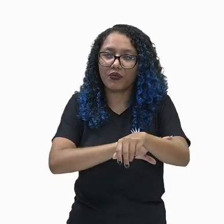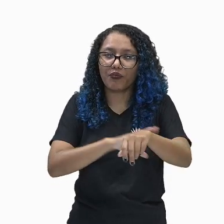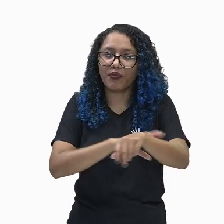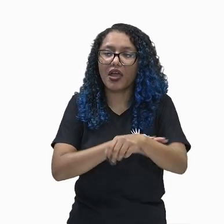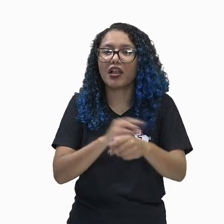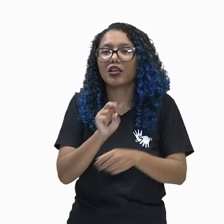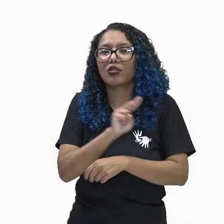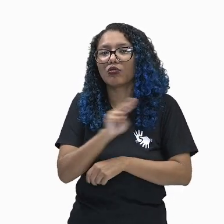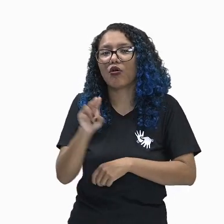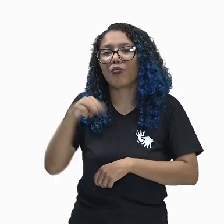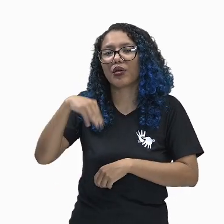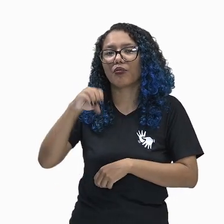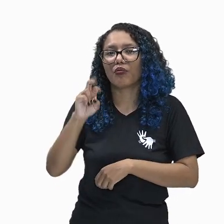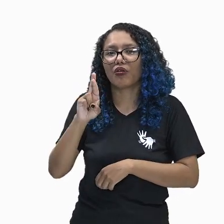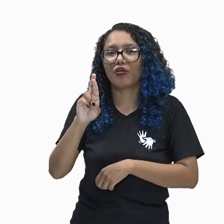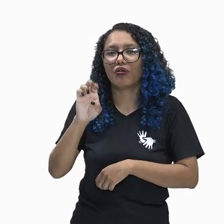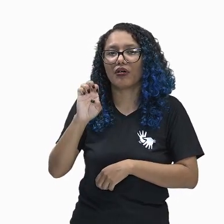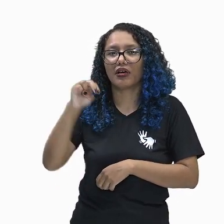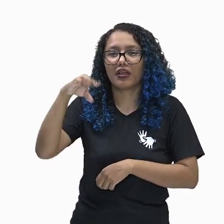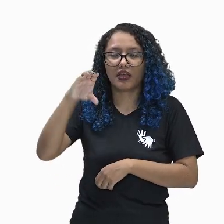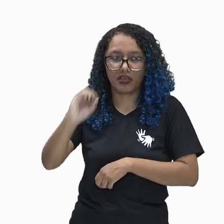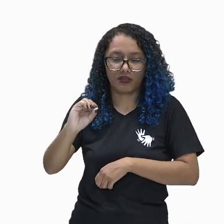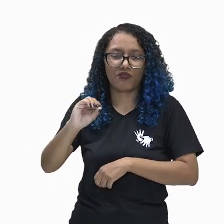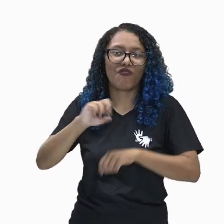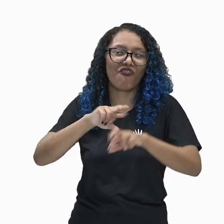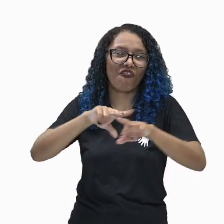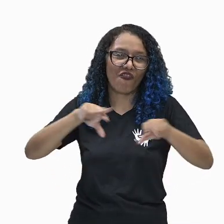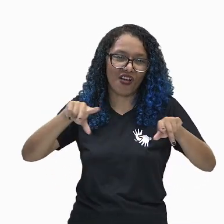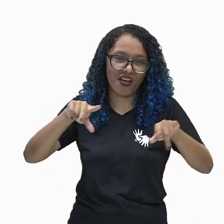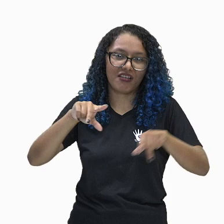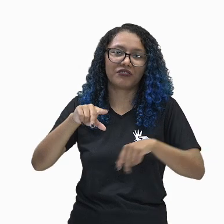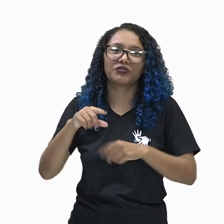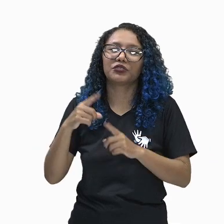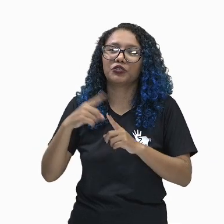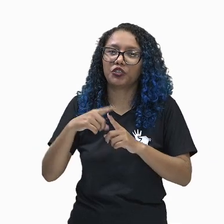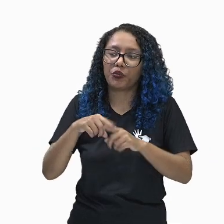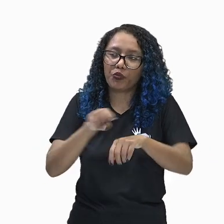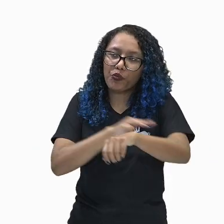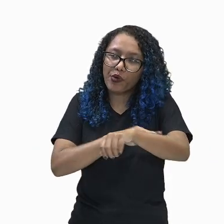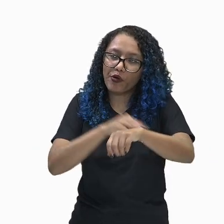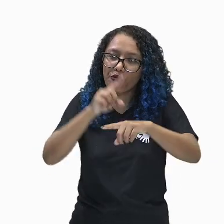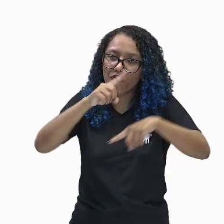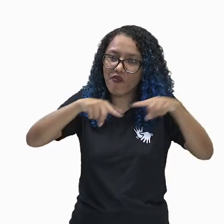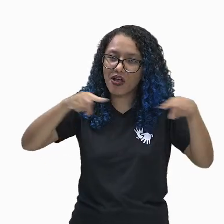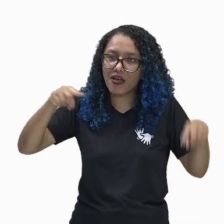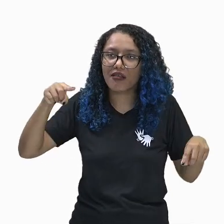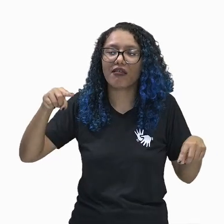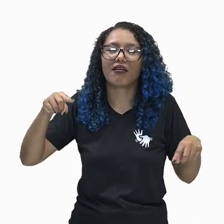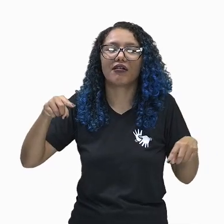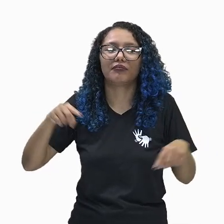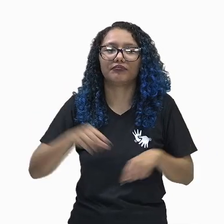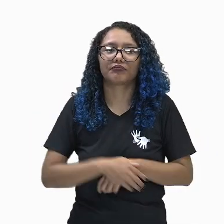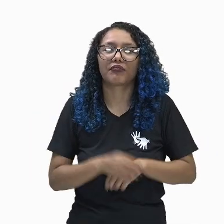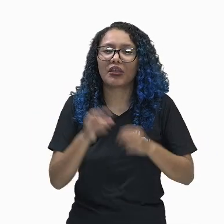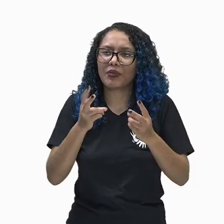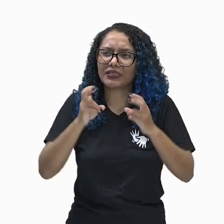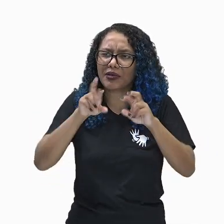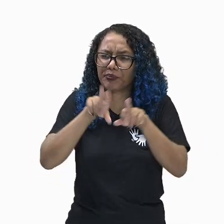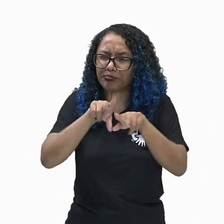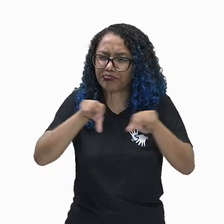moreno. Né? Vocês podem observar aí nessa imagem como é diverso. Isso aí